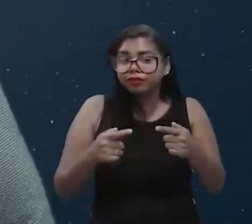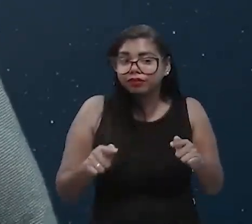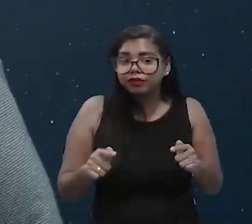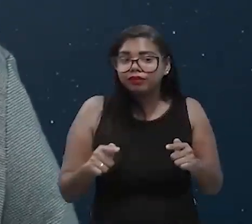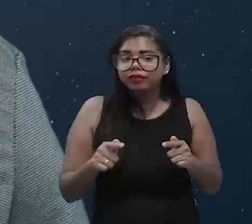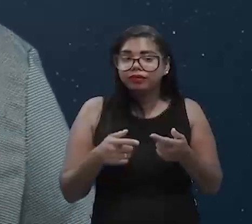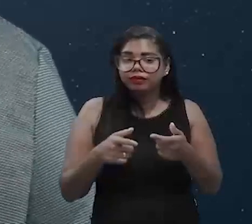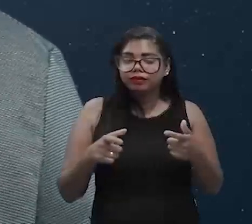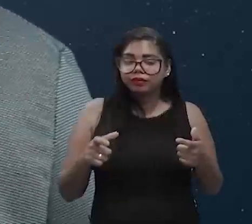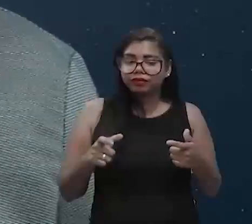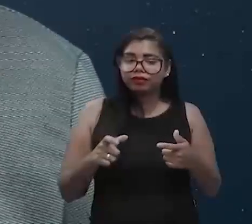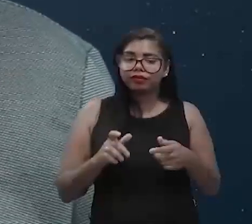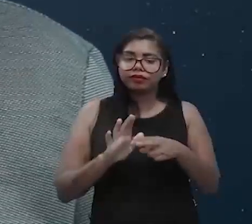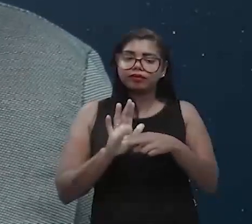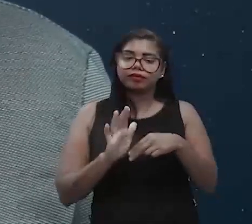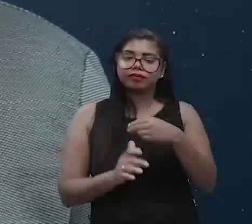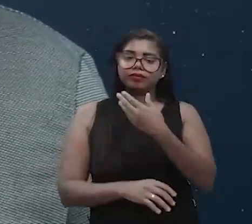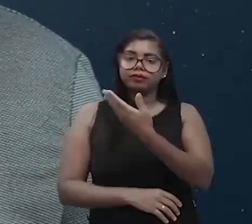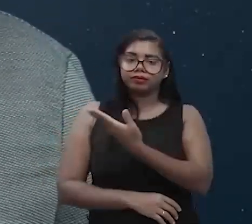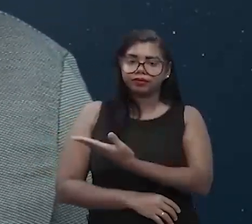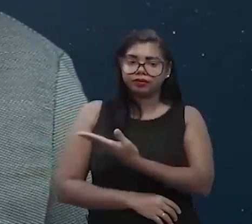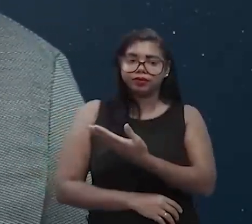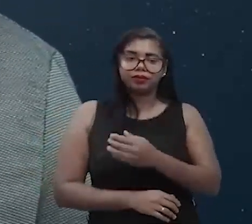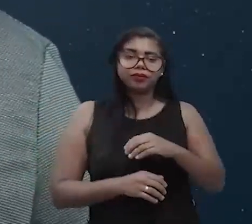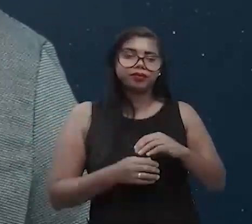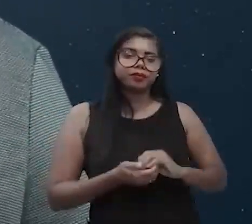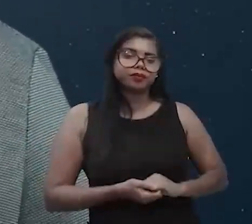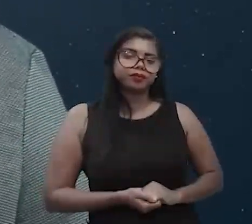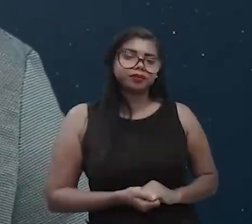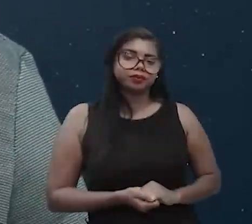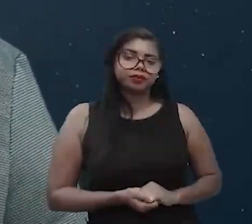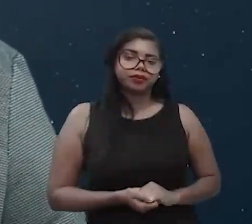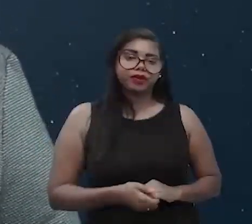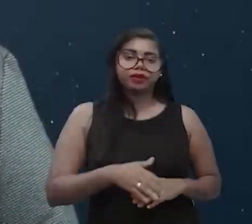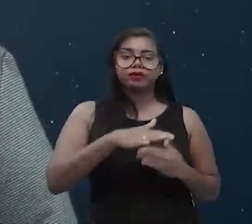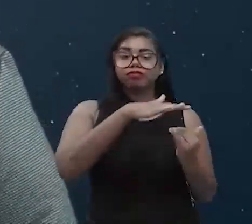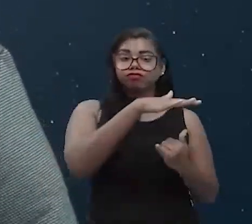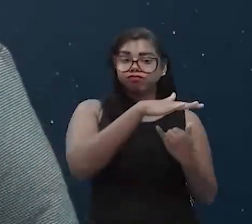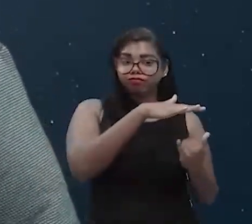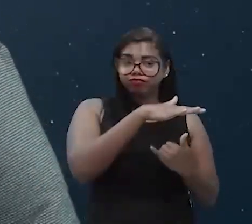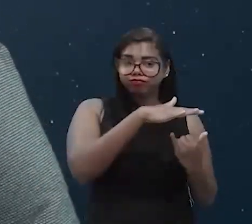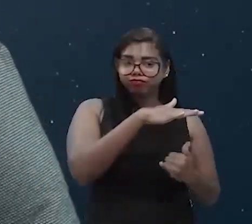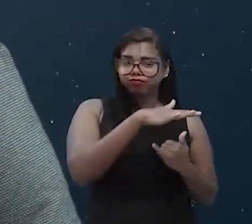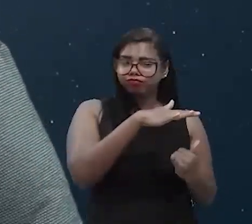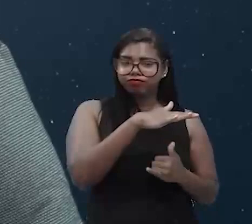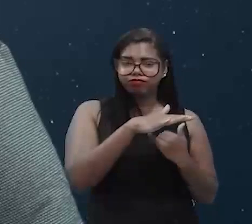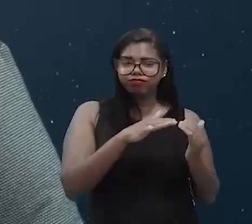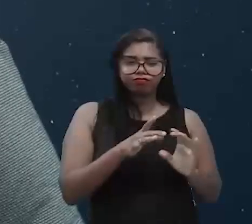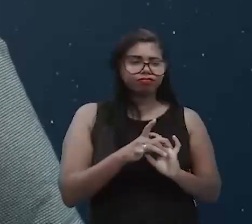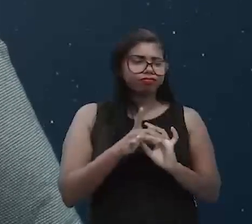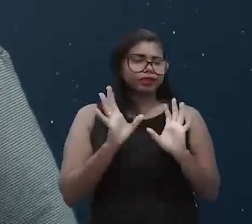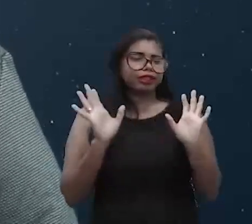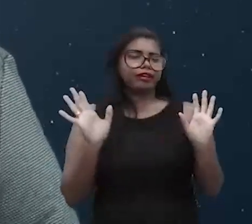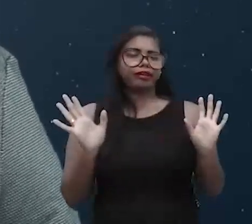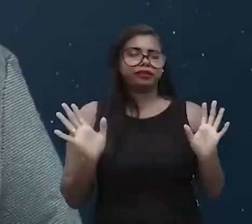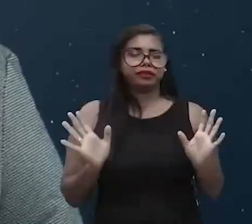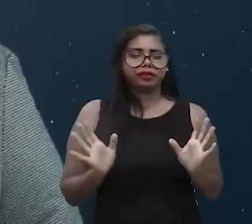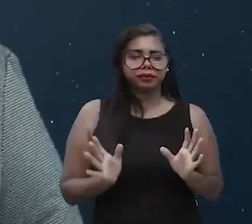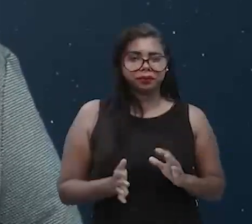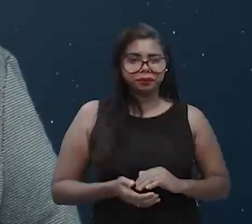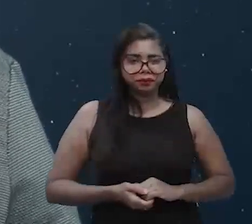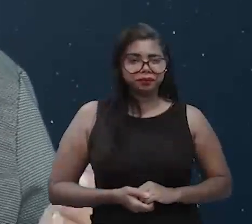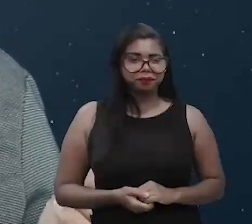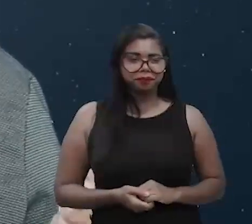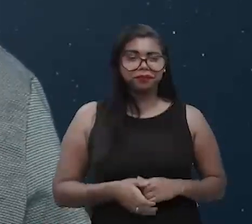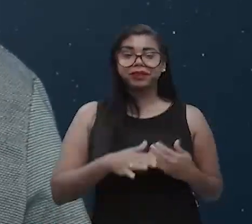normativa. Se ele falasse numa linguagem coloquial, aí é a linguagem espontânea. Aí seria um nível o quê?